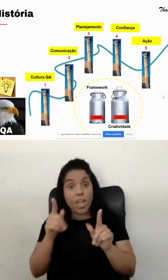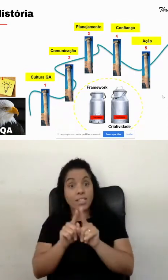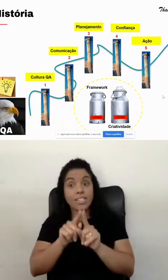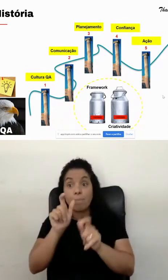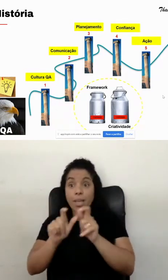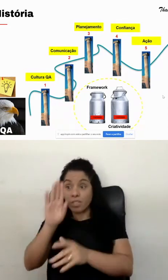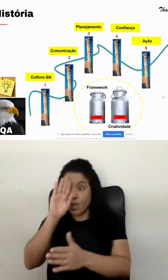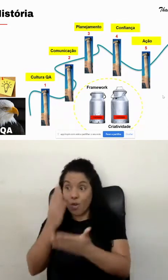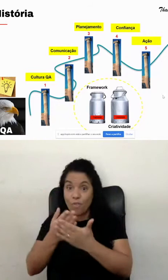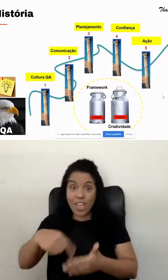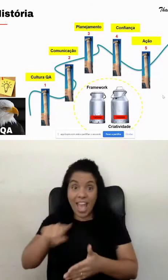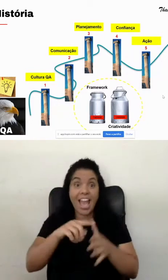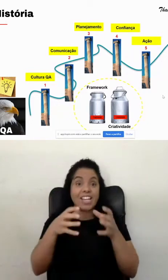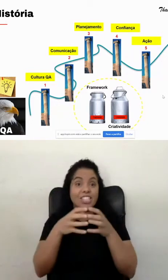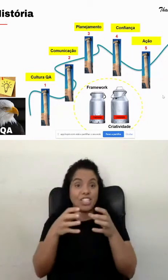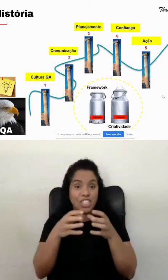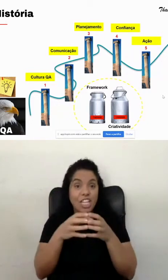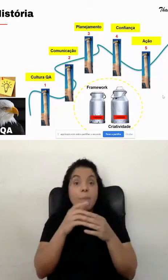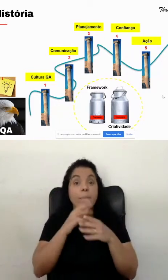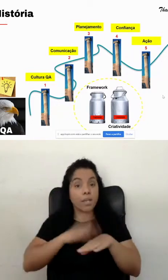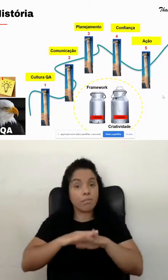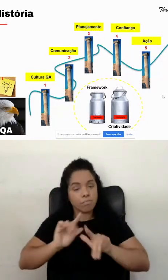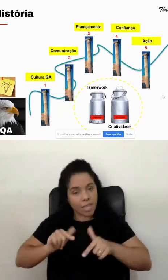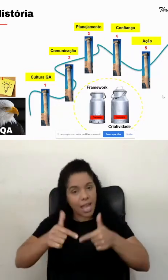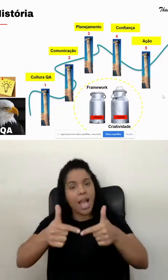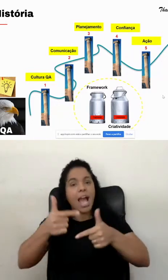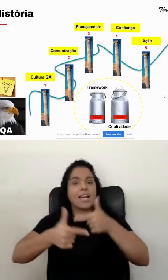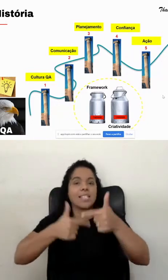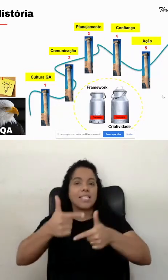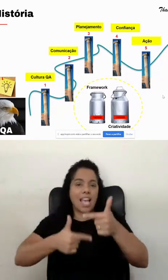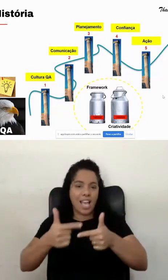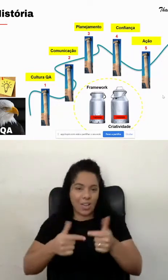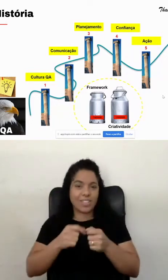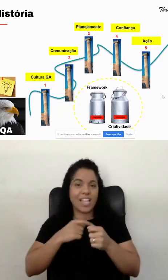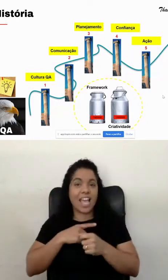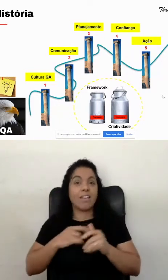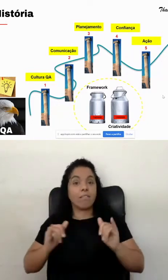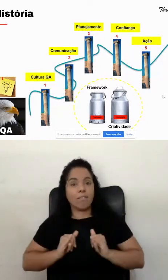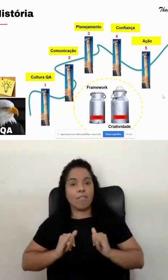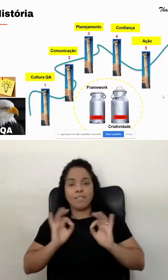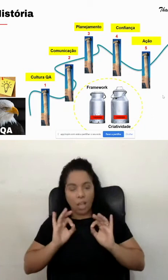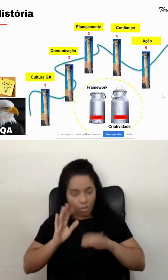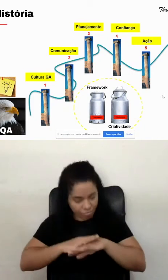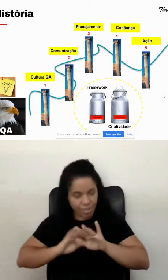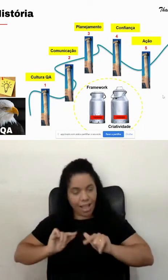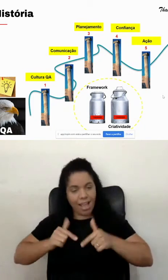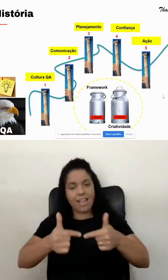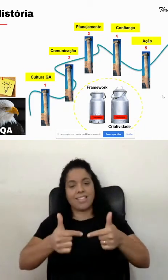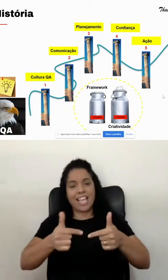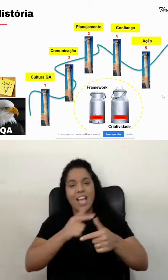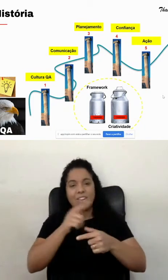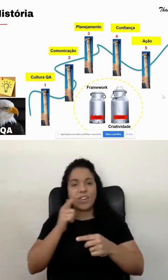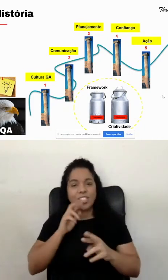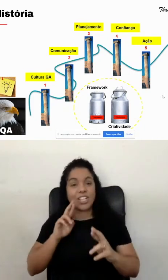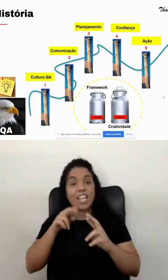no nosso time e entrar em ação, né? Fazer isso acontecer logo, diante daquele referencial